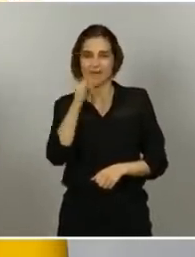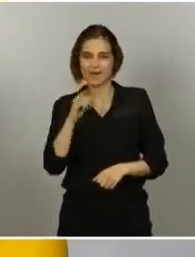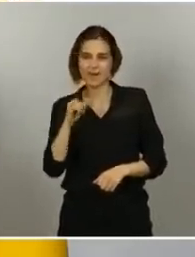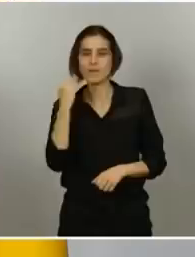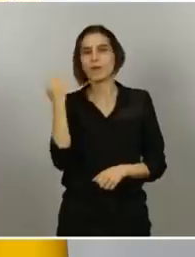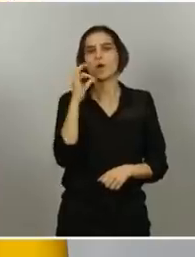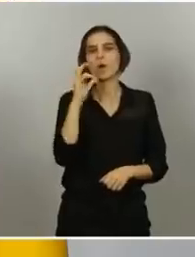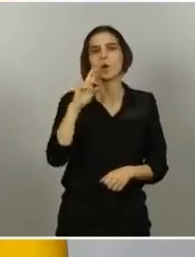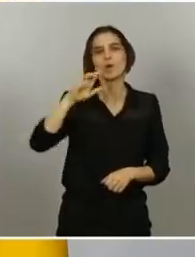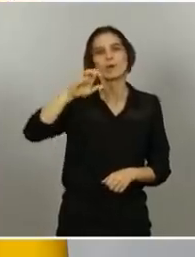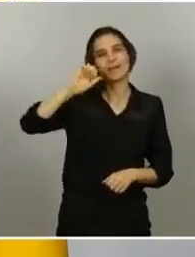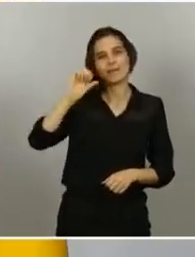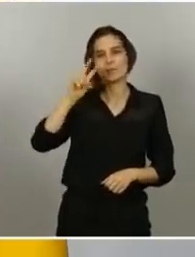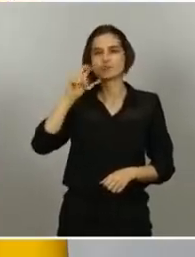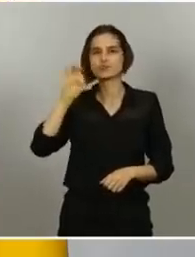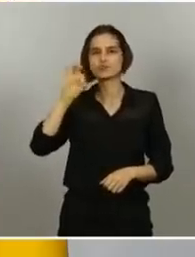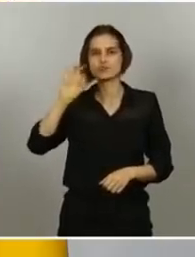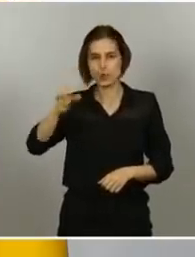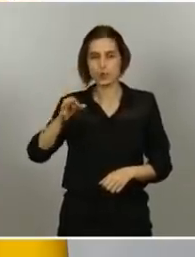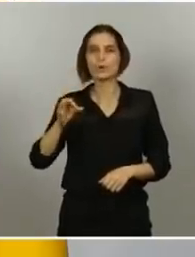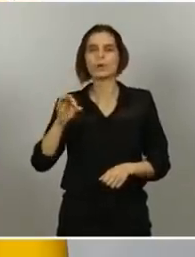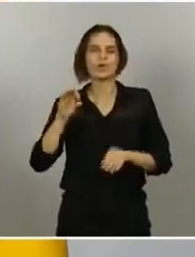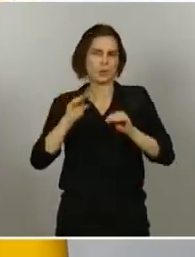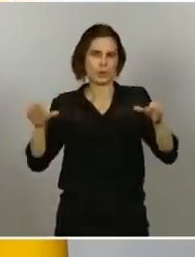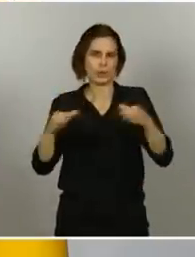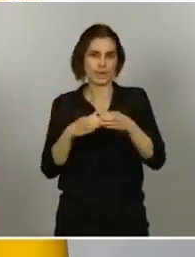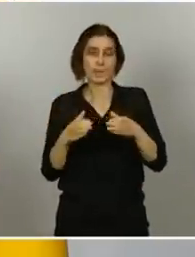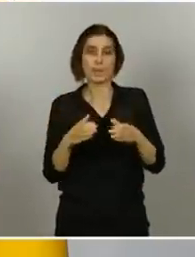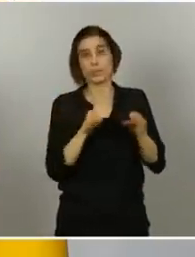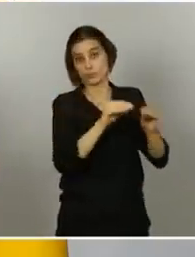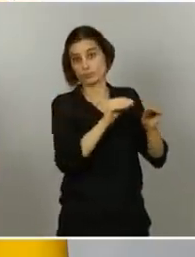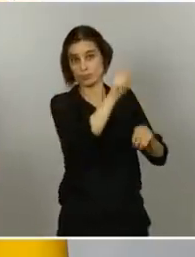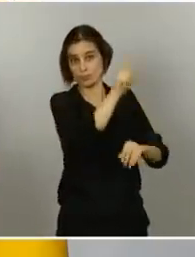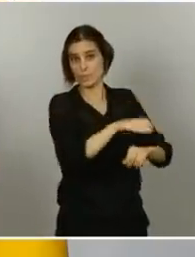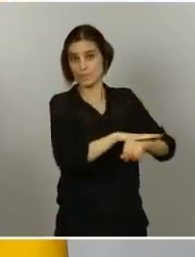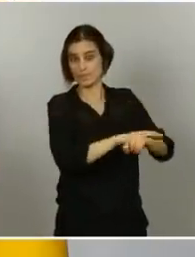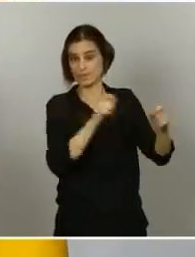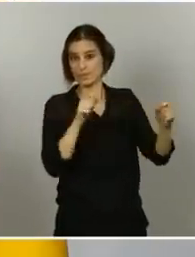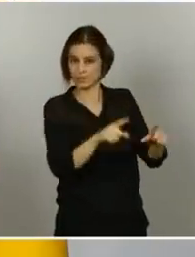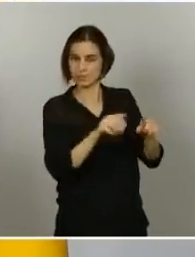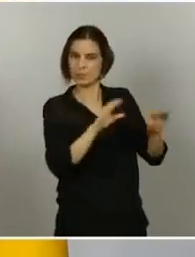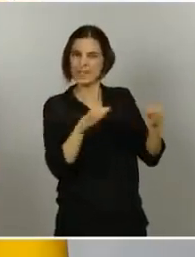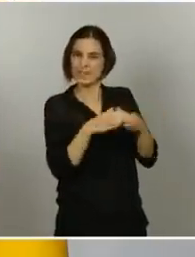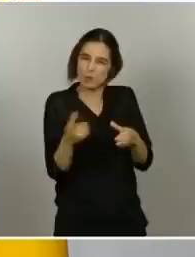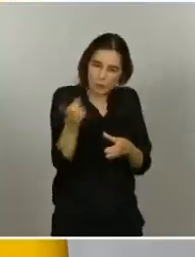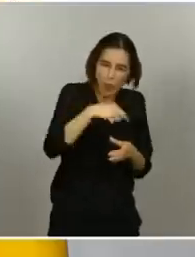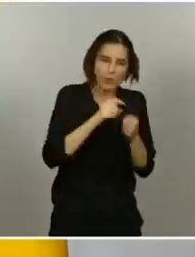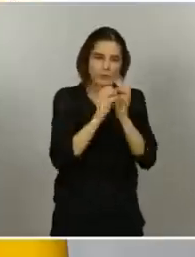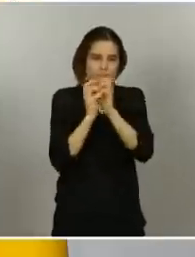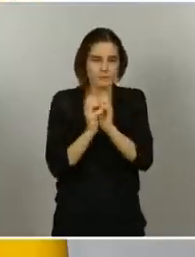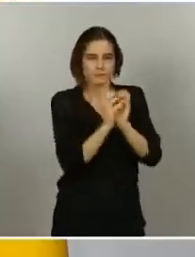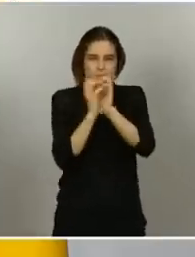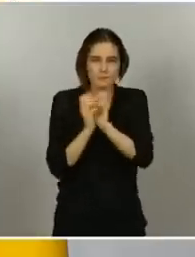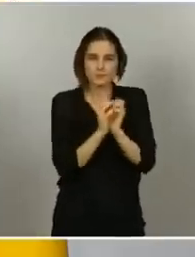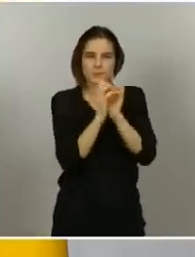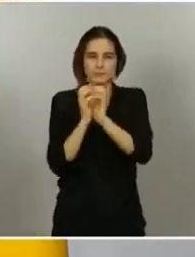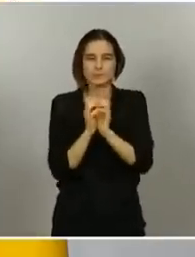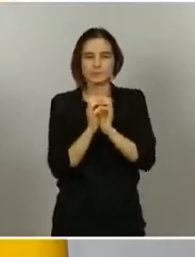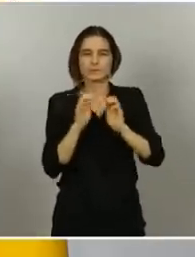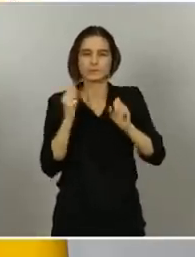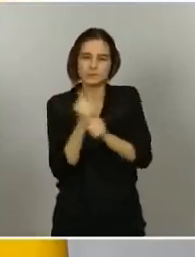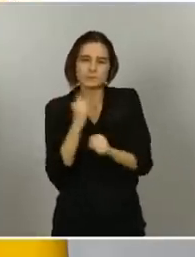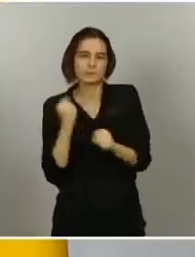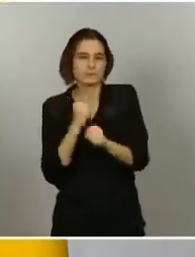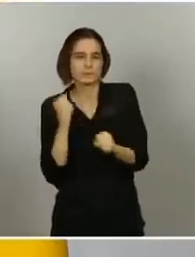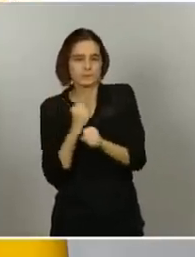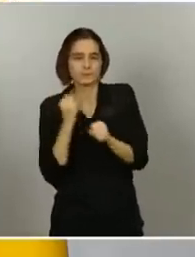capaces, junto con o equipo do ministro Escrivá, de quitándose moitas horas de sonho, trabajar para que hoxe podamos dizer que o ingreso mínimo vital é